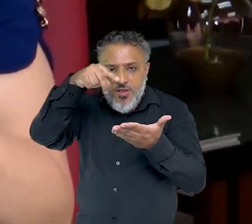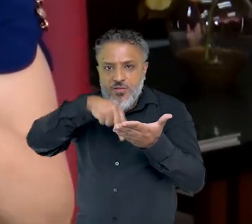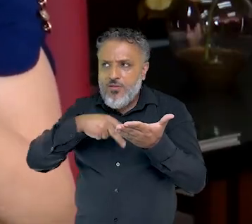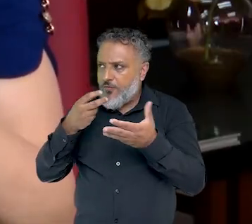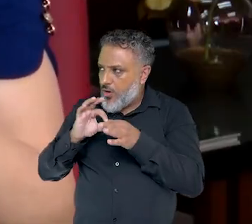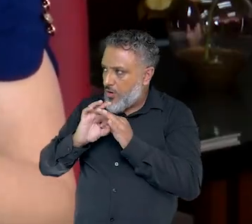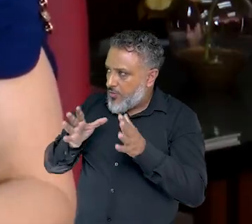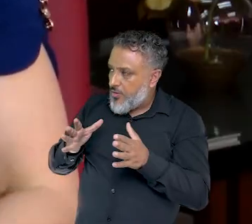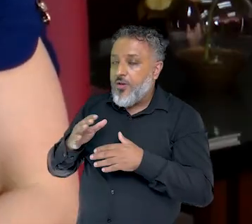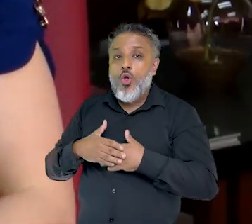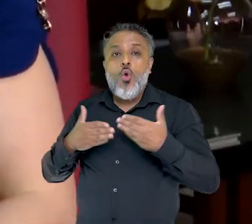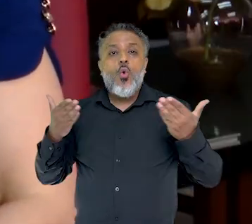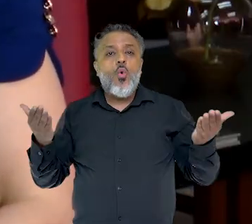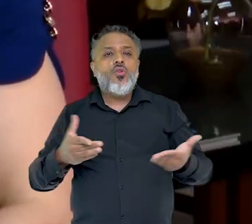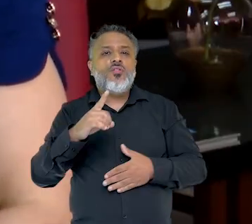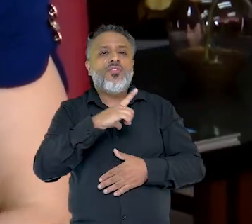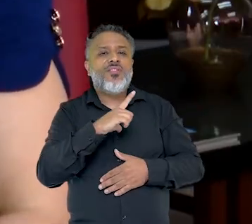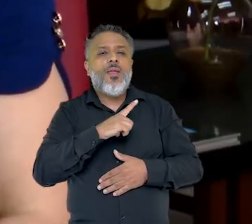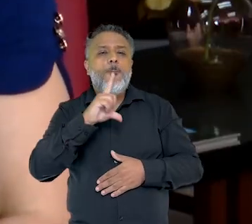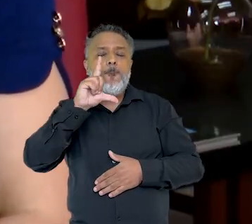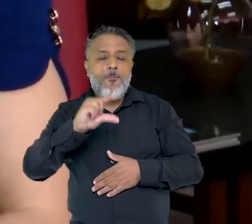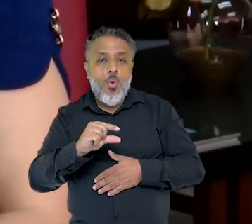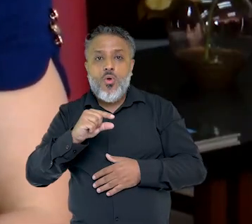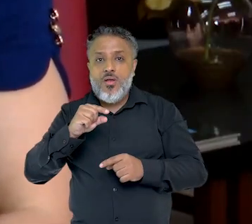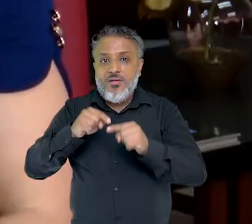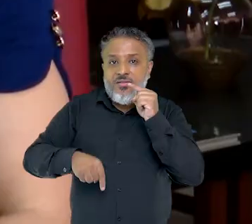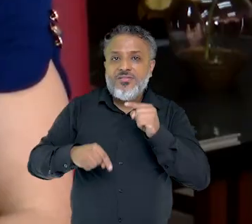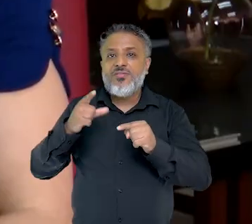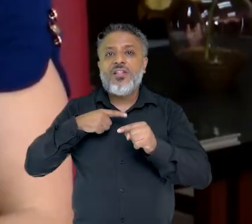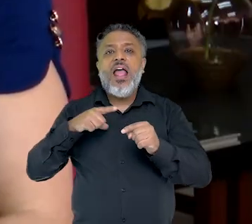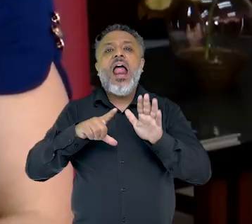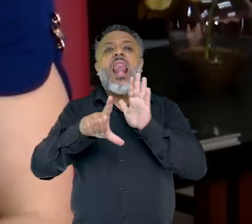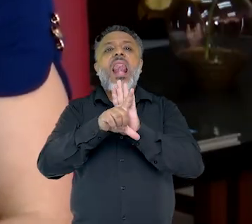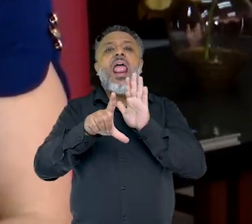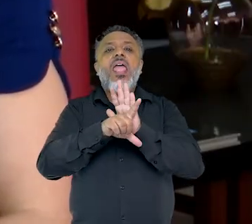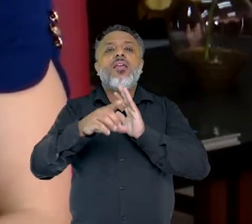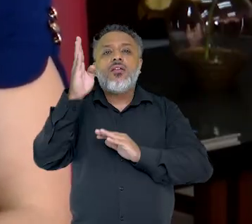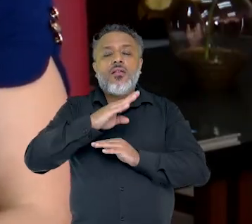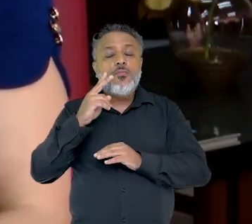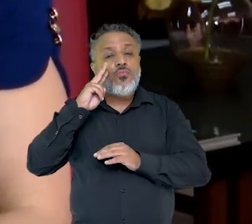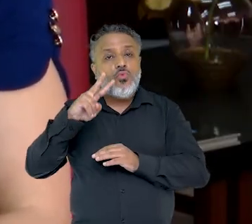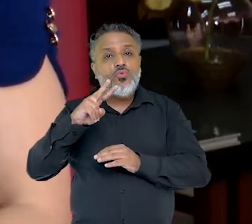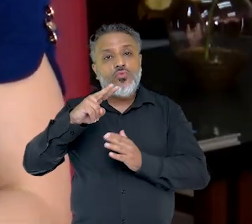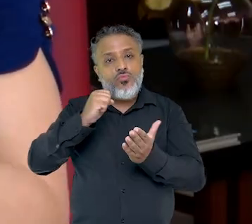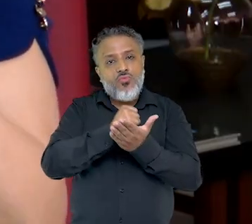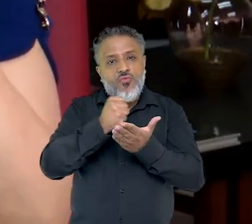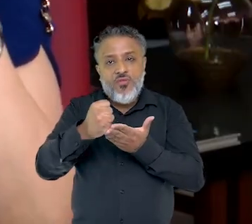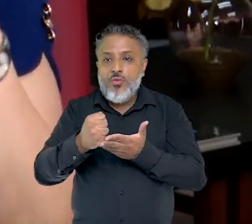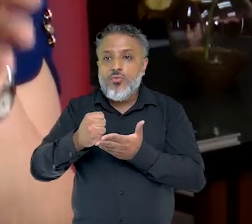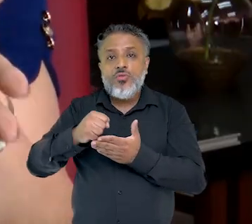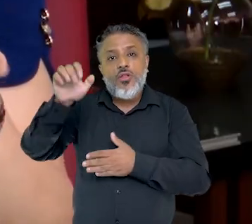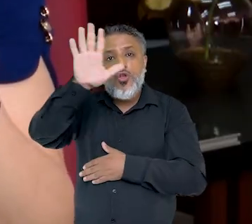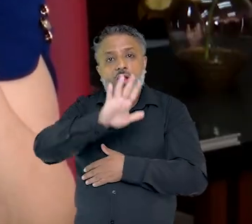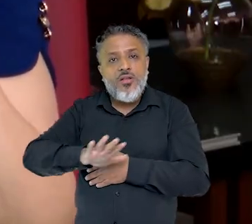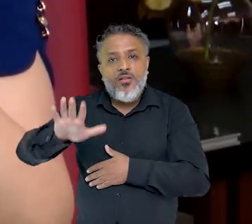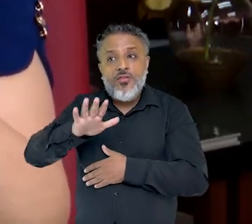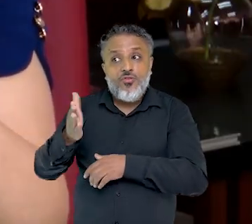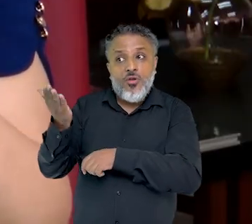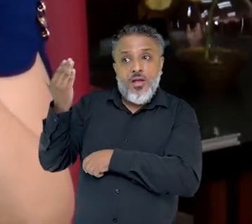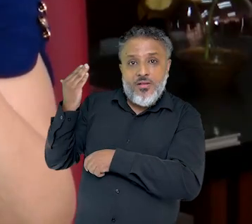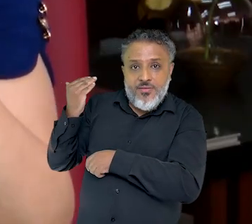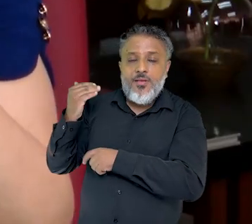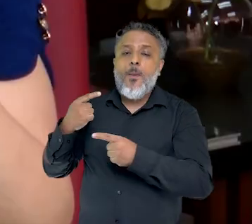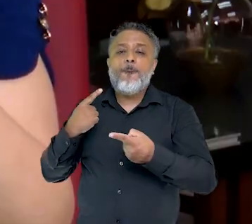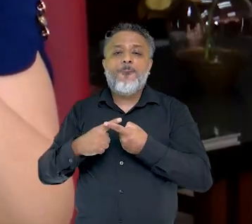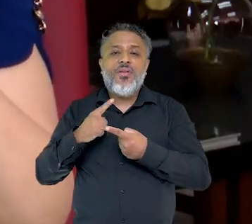concedido. Hoje a gente tem menos restrições na legislação brasileira em relação ao uso dos vistos no território nacional do que a gente tinha antes. Até porque